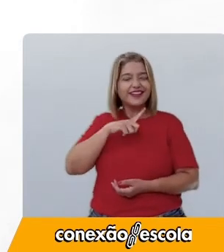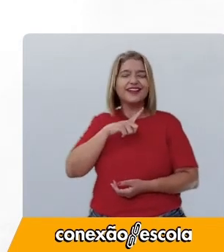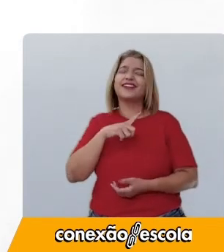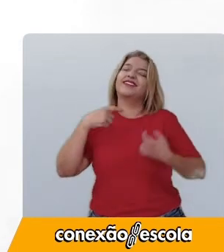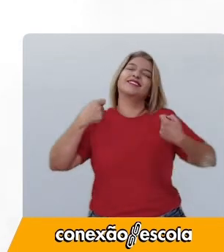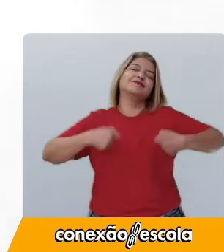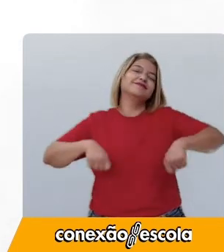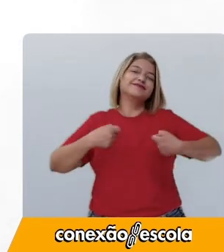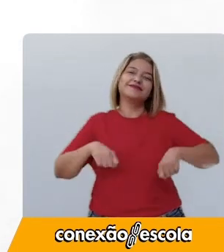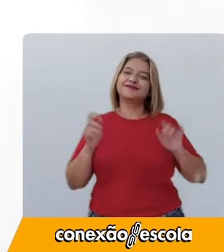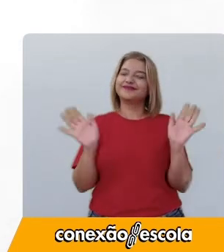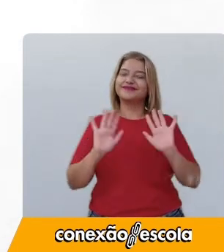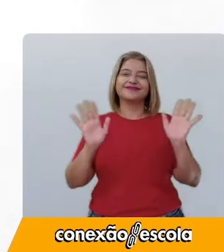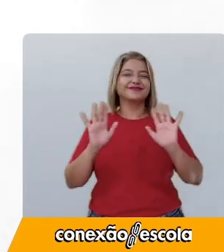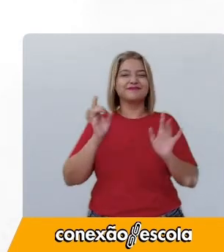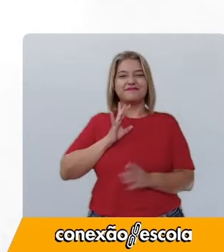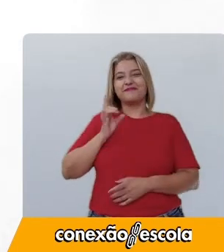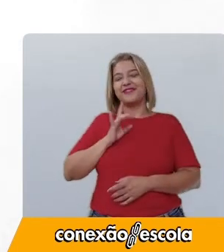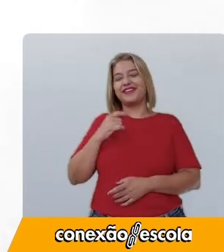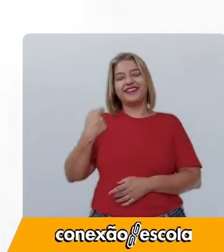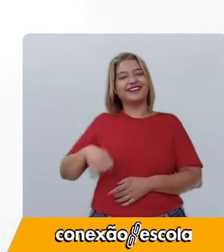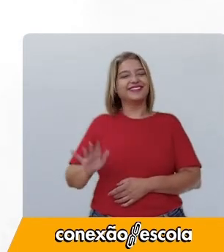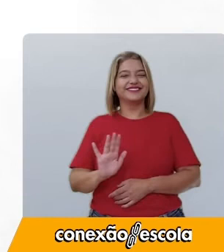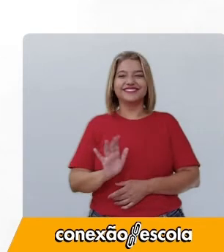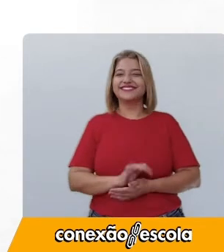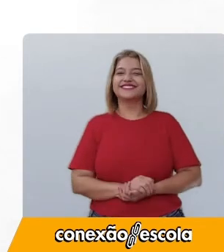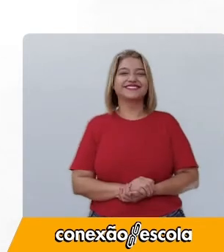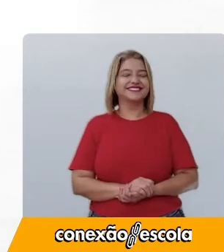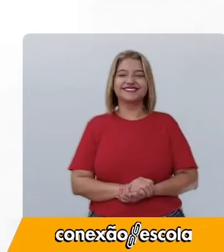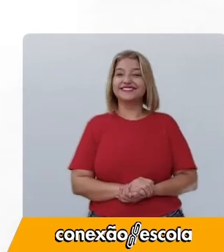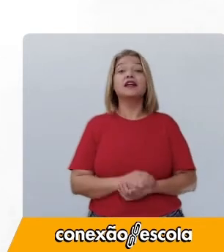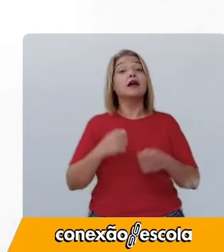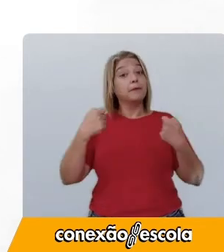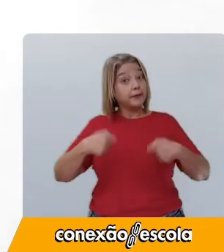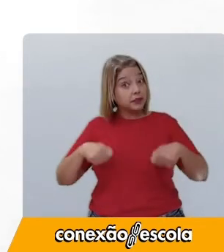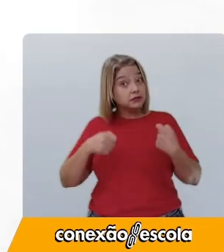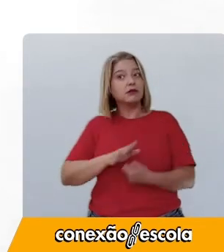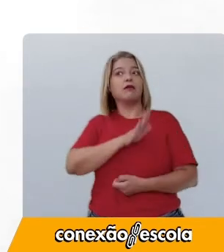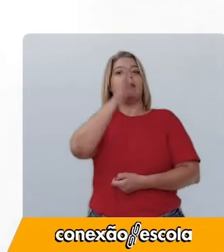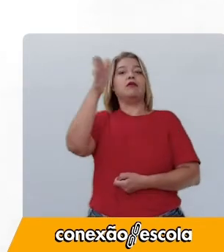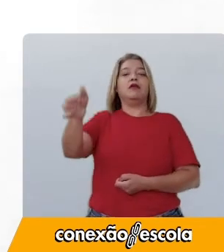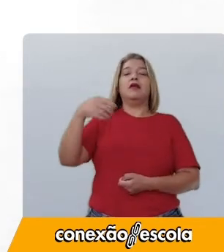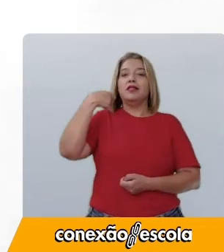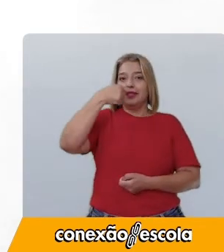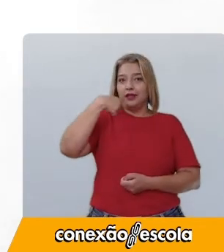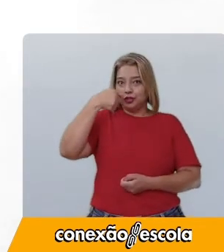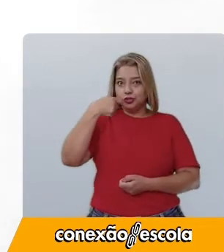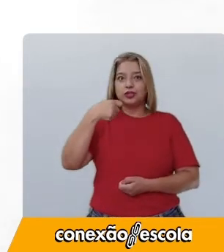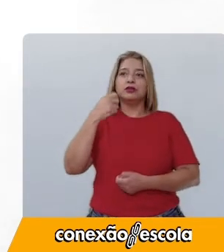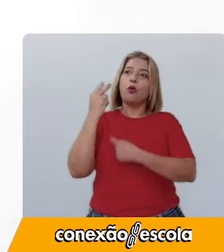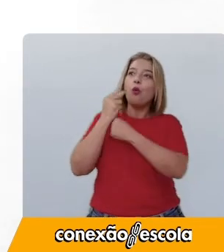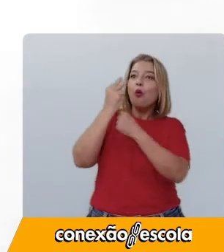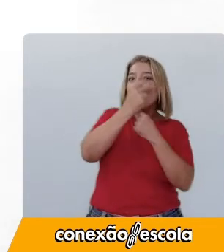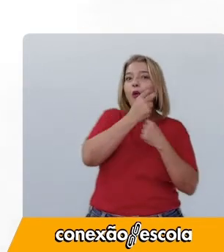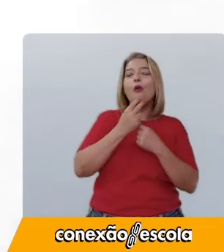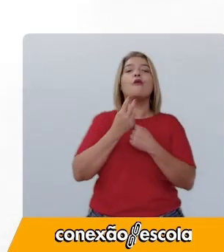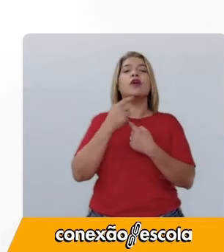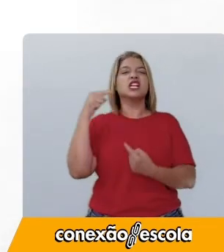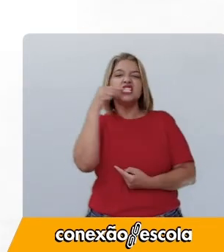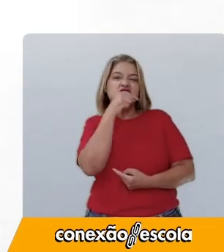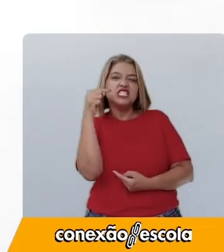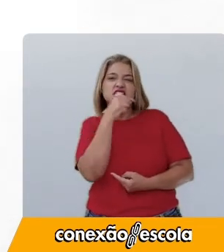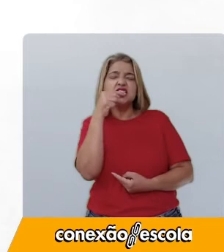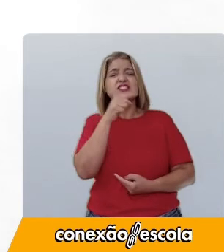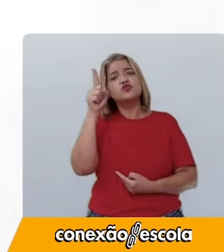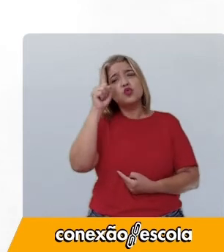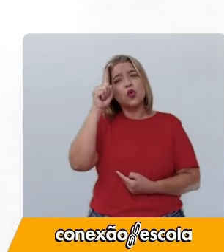não precisa ter medo de dentista, não. É preciso ir ao dentista. É preciso escovar os dentes